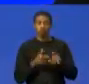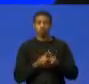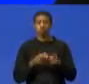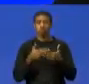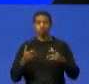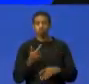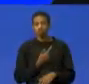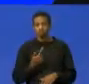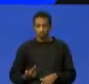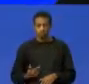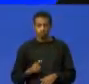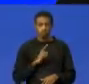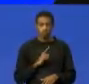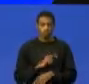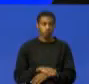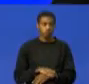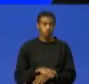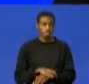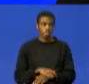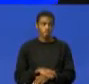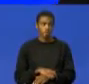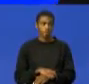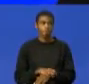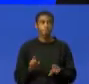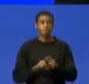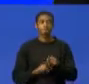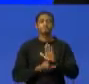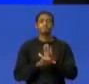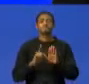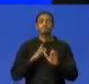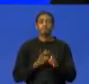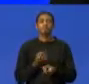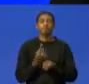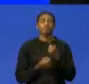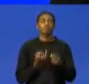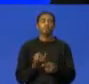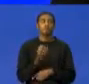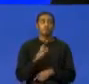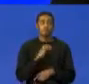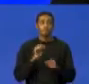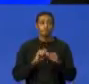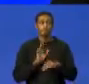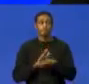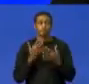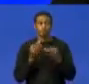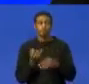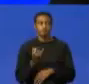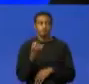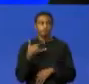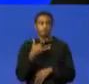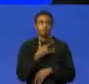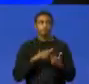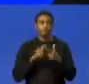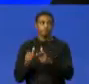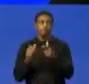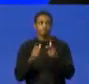os governos, entre os níveis de governo. O decreto lhe dispõe sobre alguns aspectos importantes: a rede de atenção à saúde, as regiões